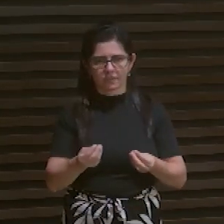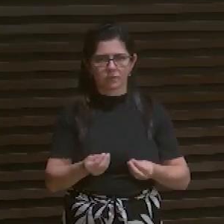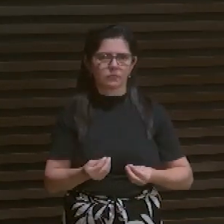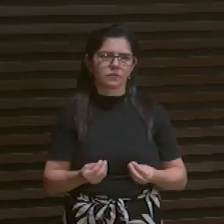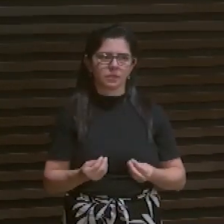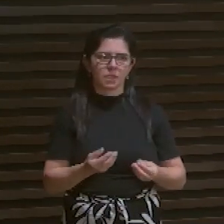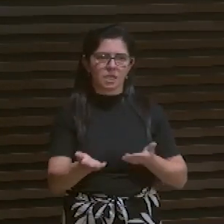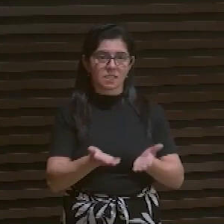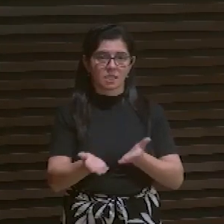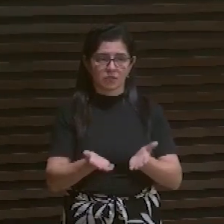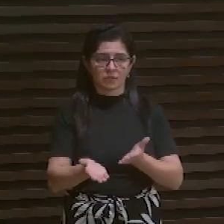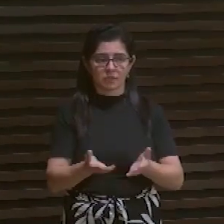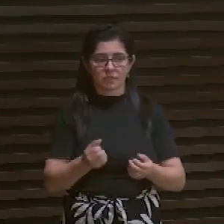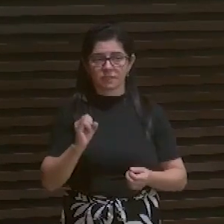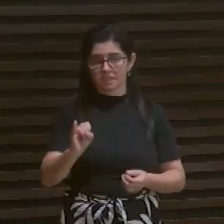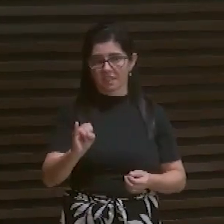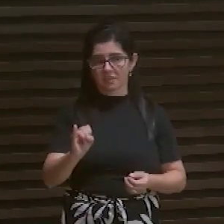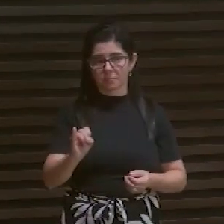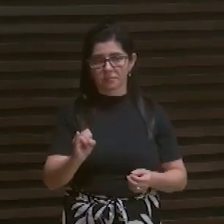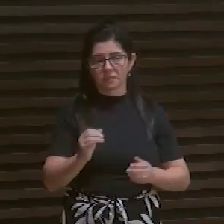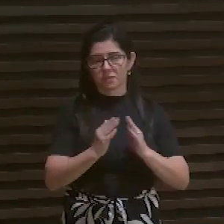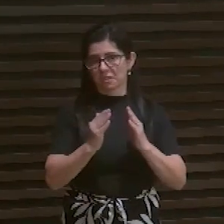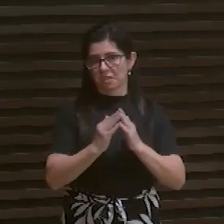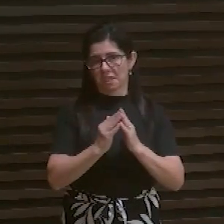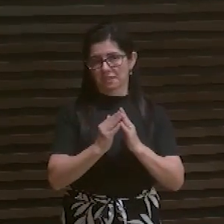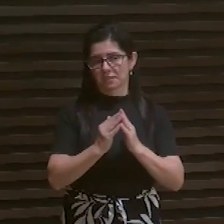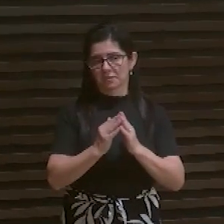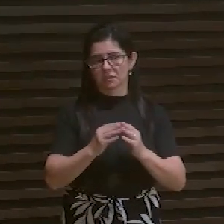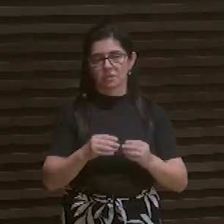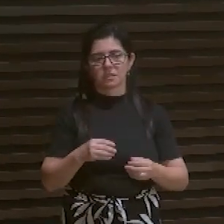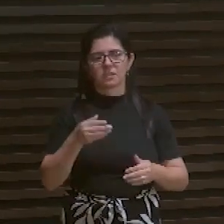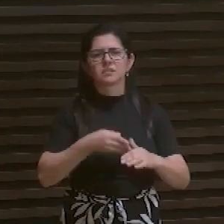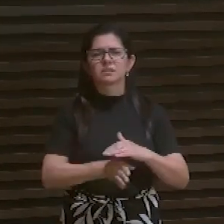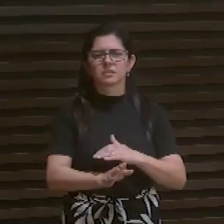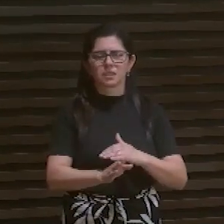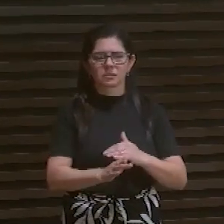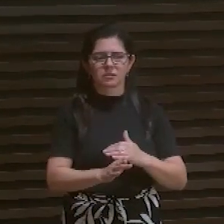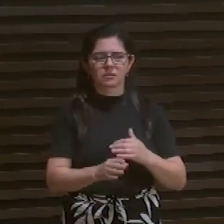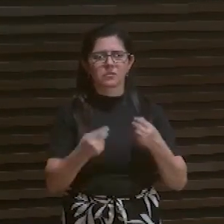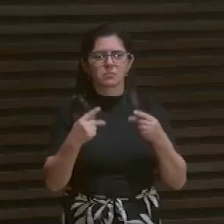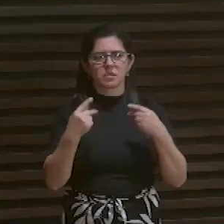na igreja? Ah, mas eu sirvo, às vezes eu saio e prego na rua e tudo bem, beleza. Mas e a igreja do Senhor?